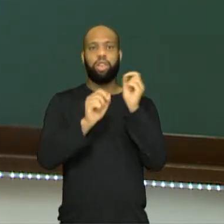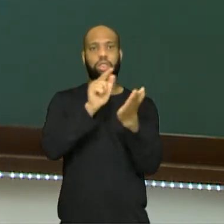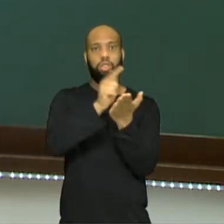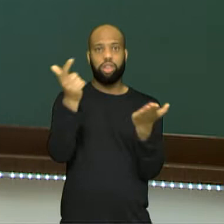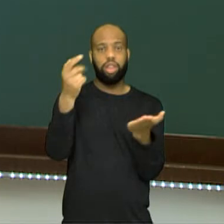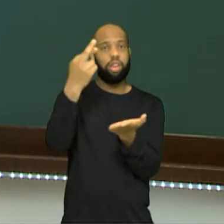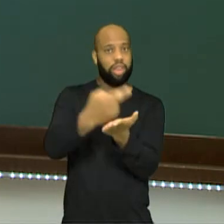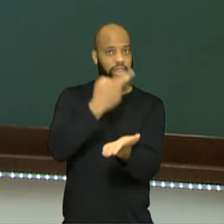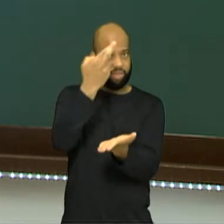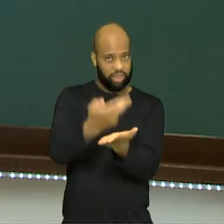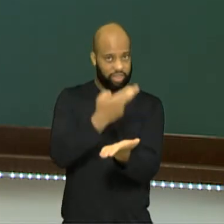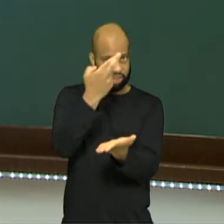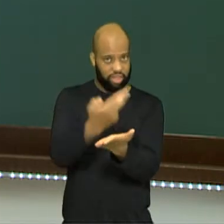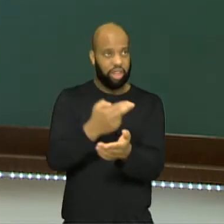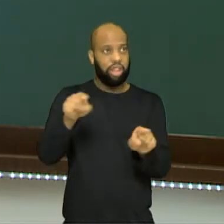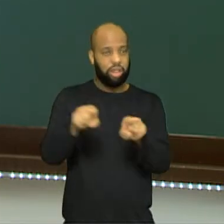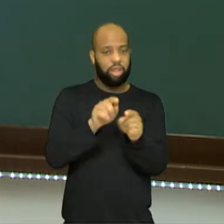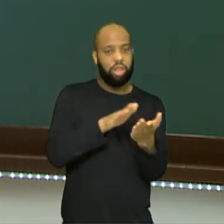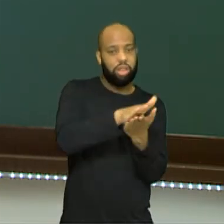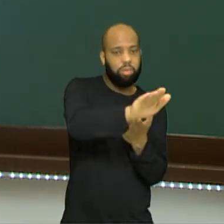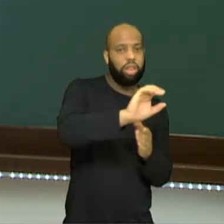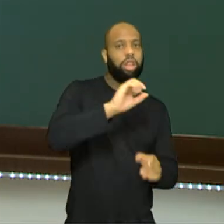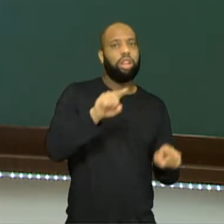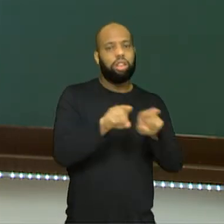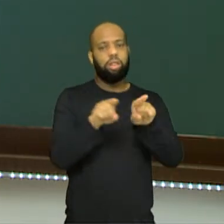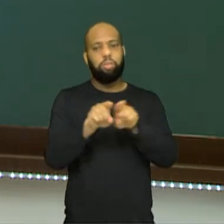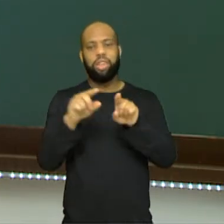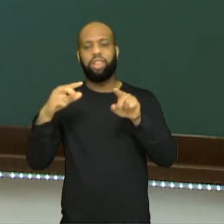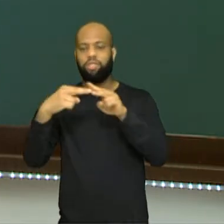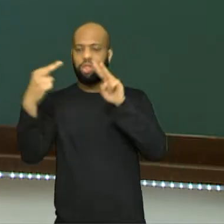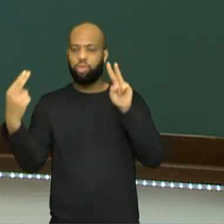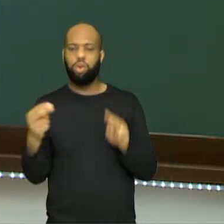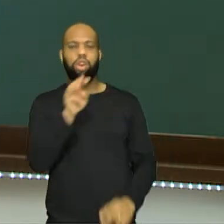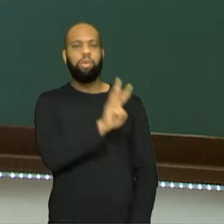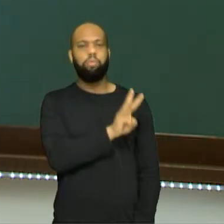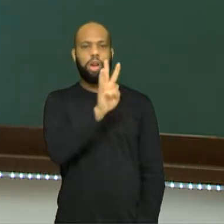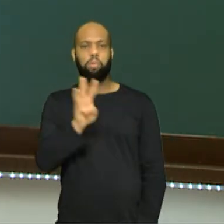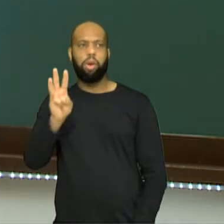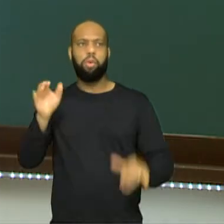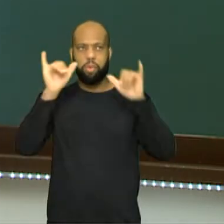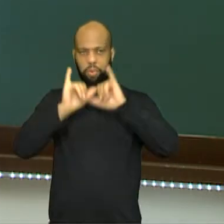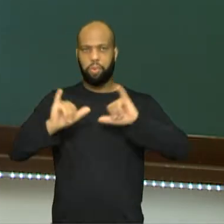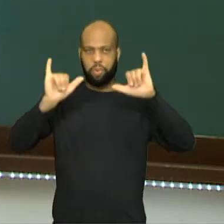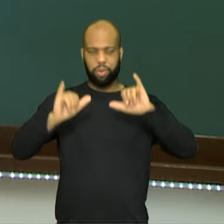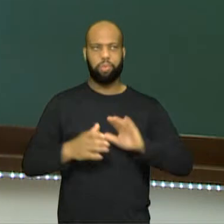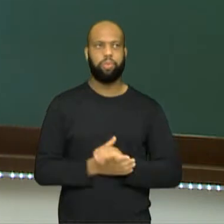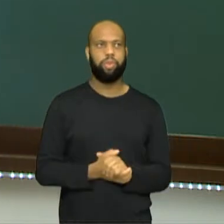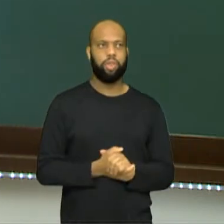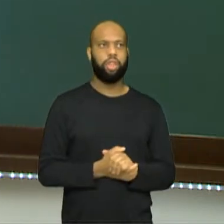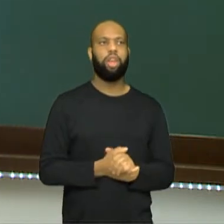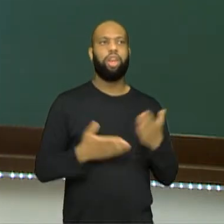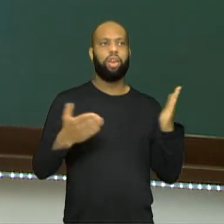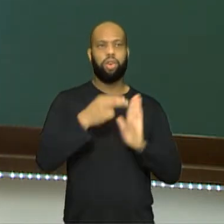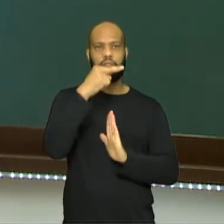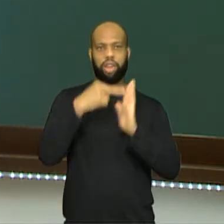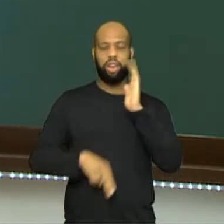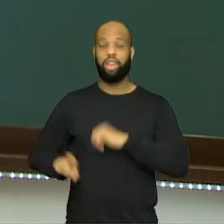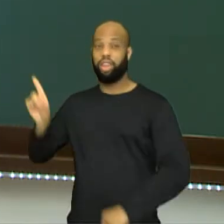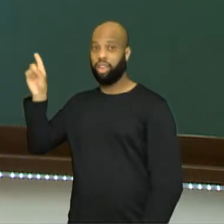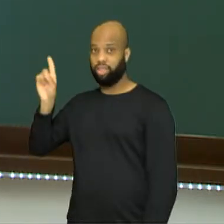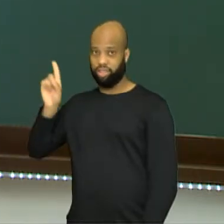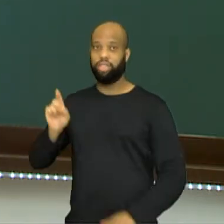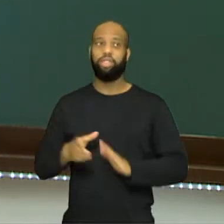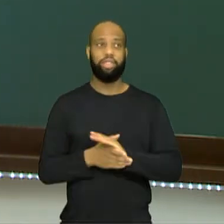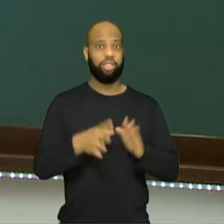jornais, revistas, impressos ou online, em sites também de divulgações. Vamos à leitura dessa charge